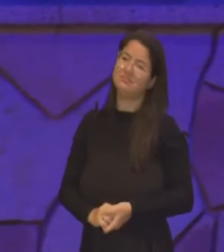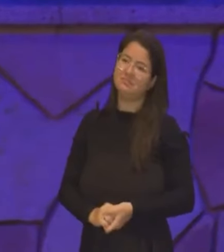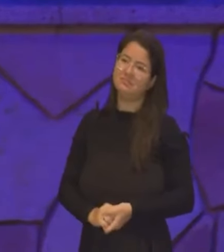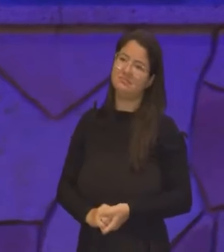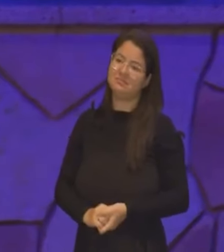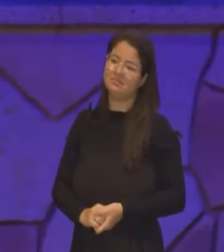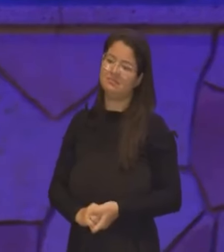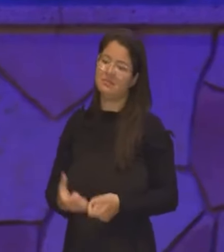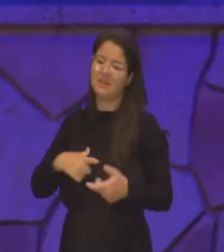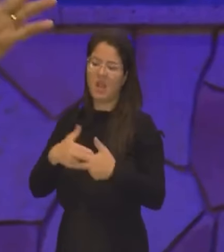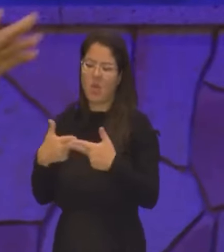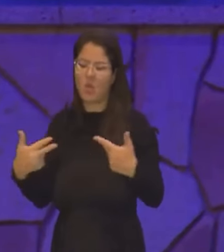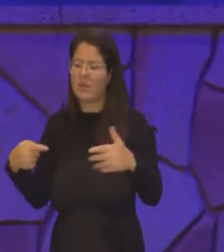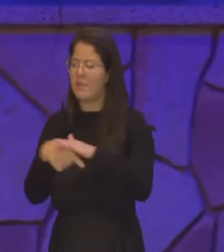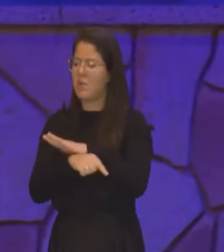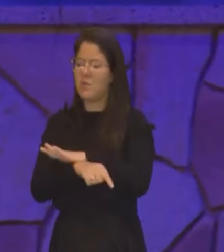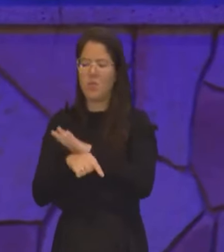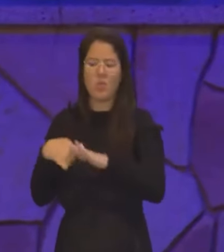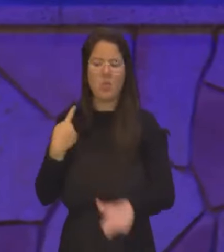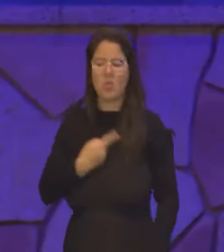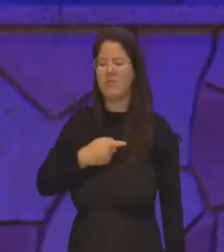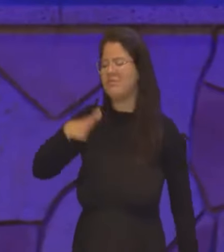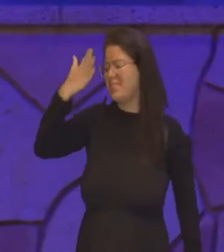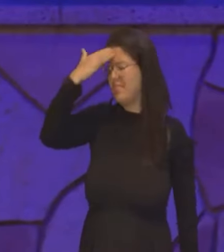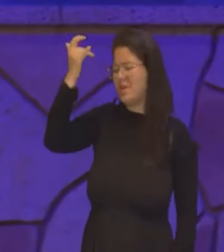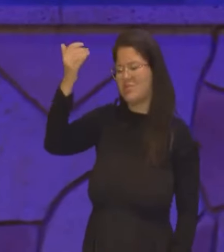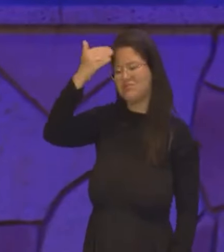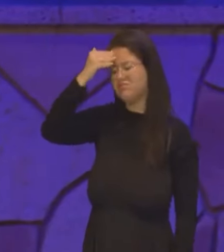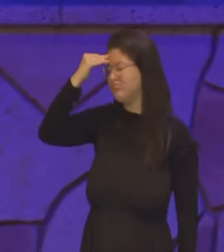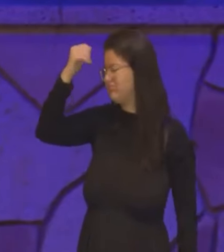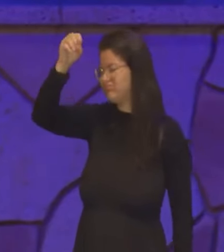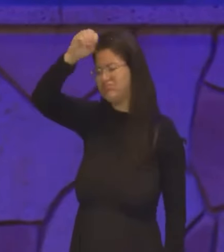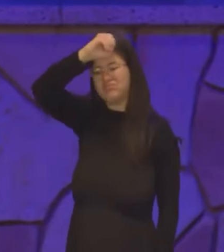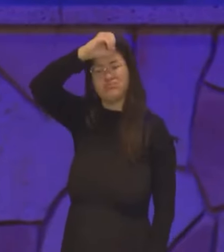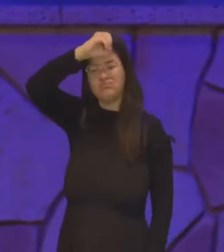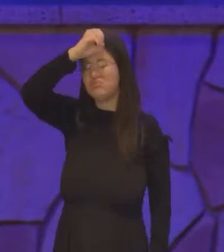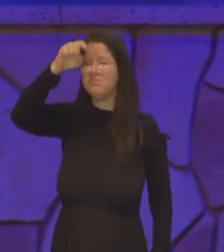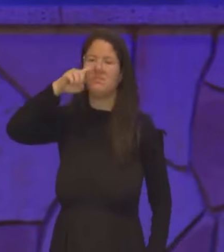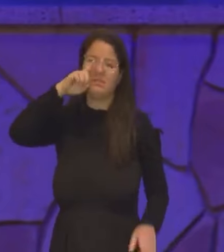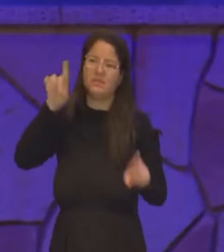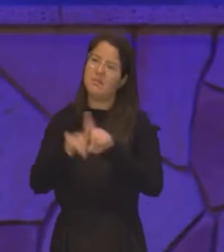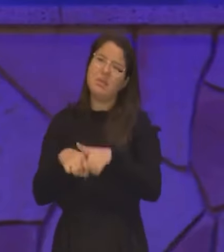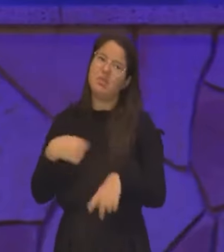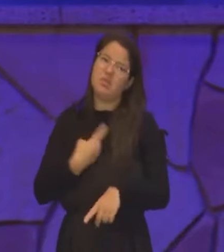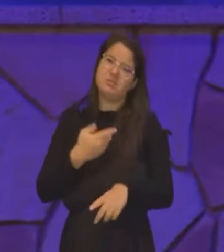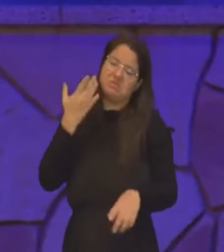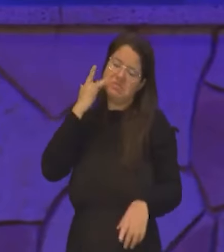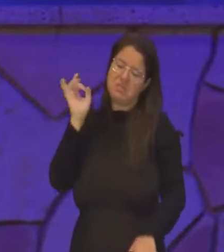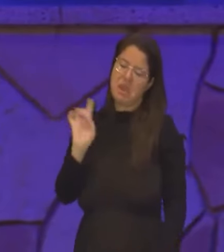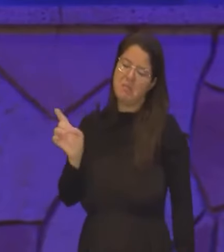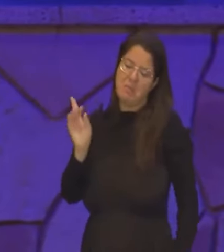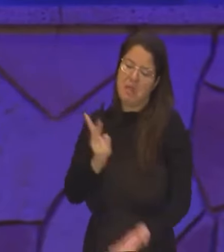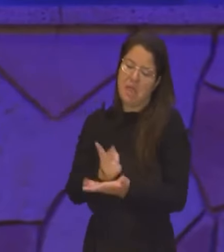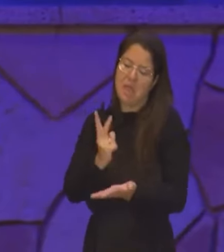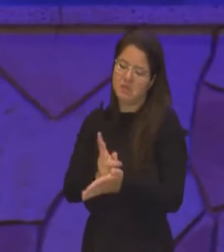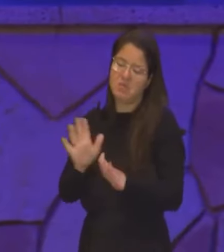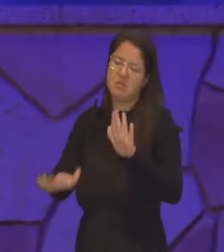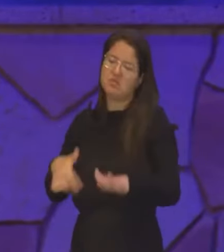Há coisas profundas que nós não sabemos e talvez nem compete a nós sabermos. A gente faz algumas